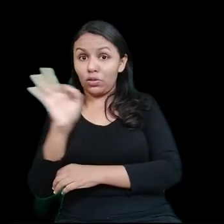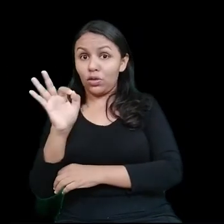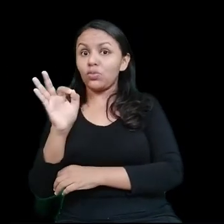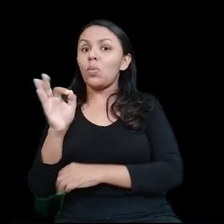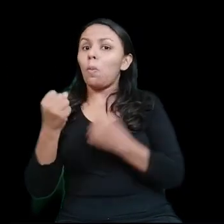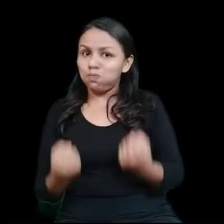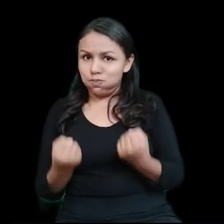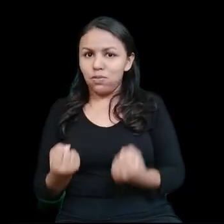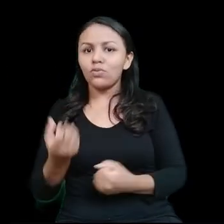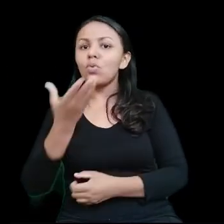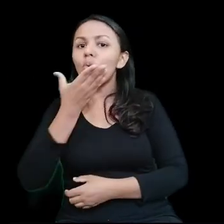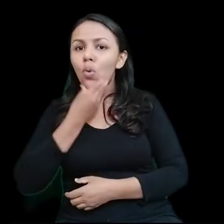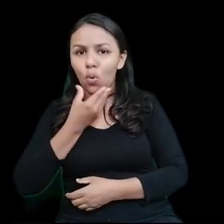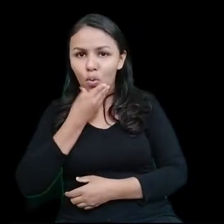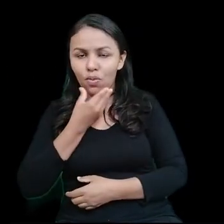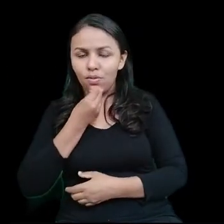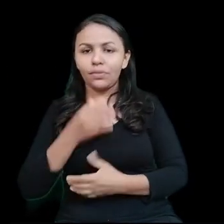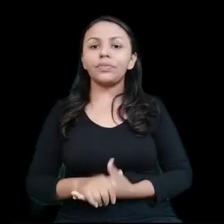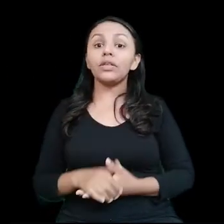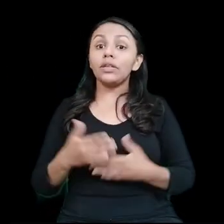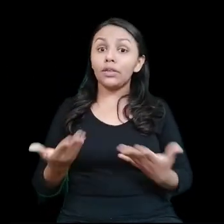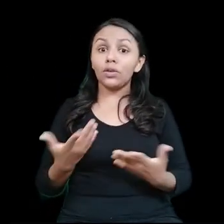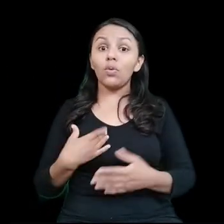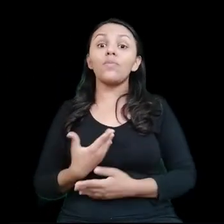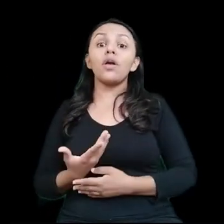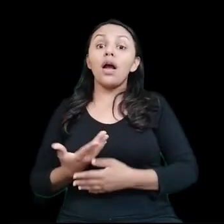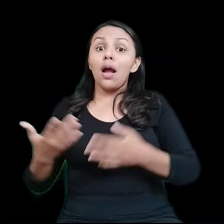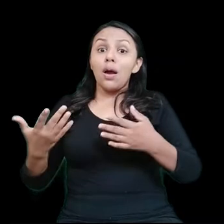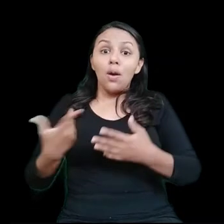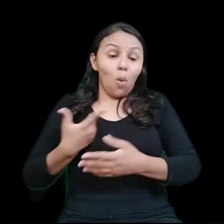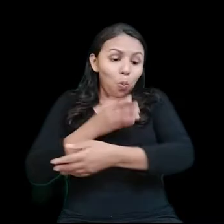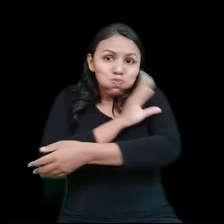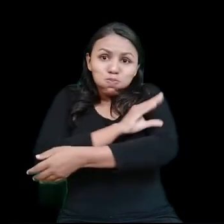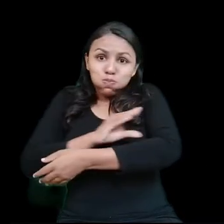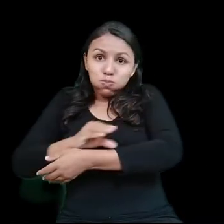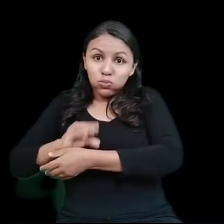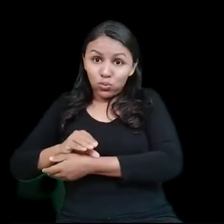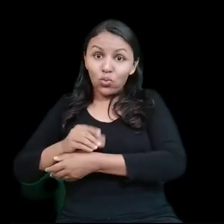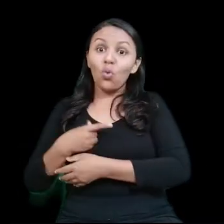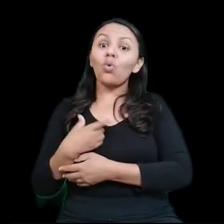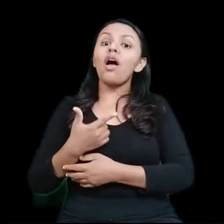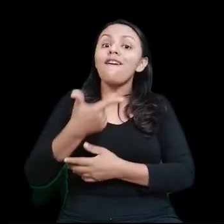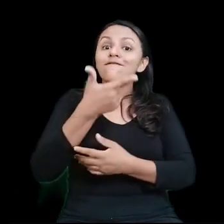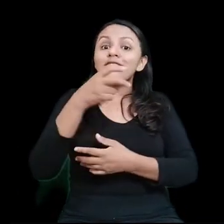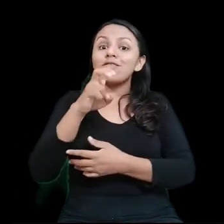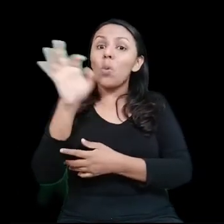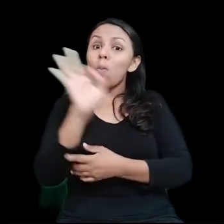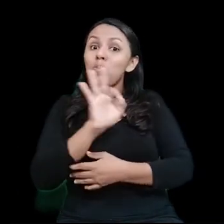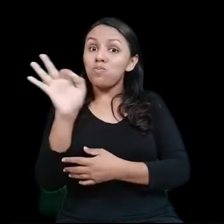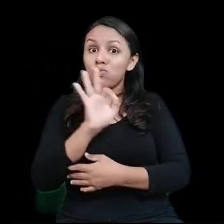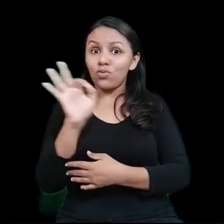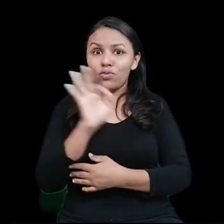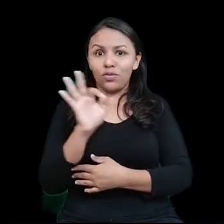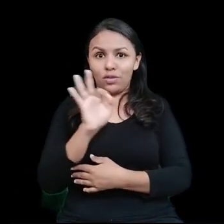homens, e você tem aí que a massa muscular ela representa 25% da taxa metabólica em